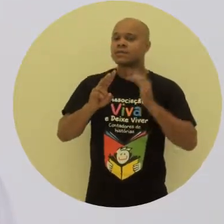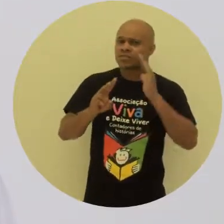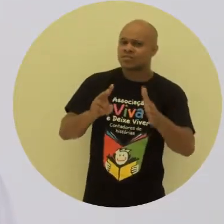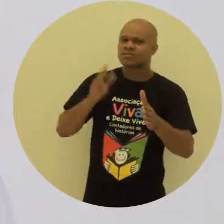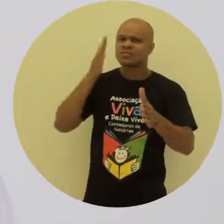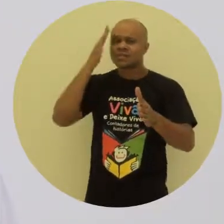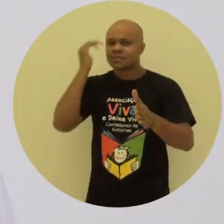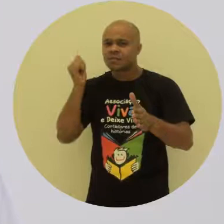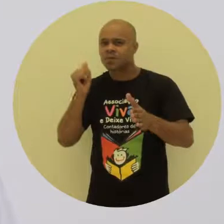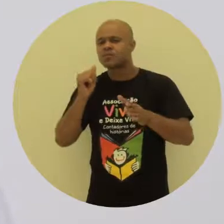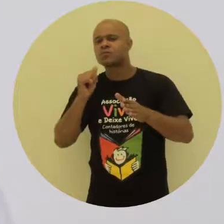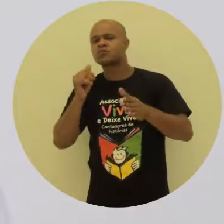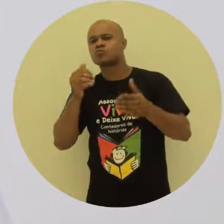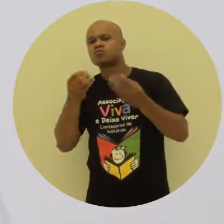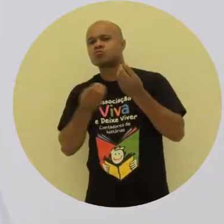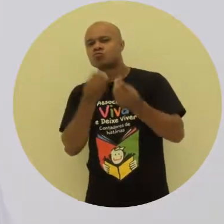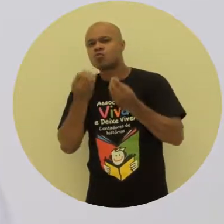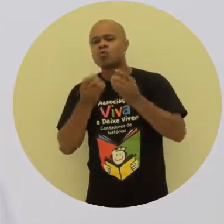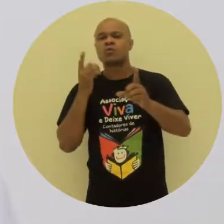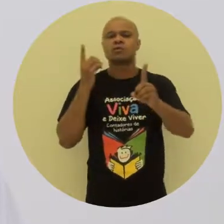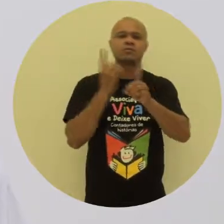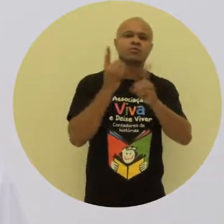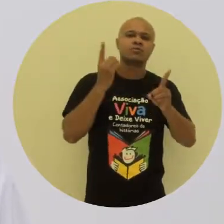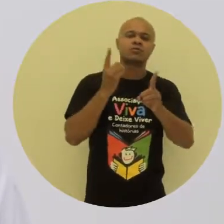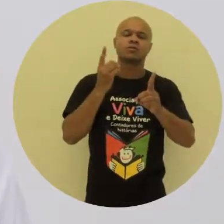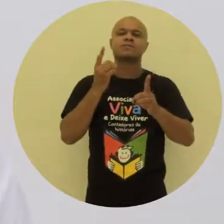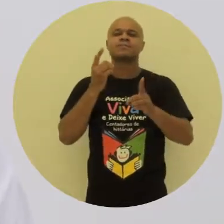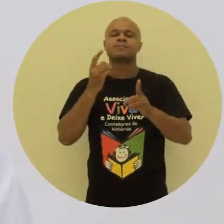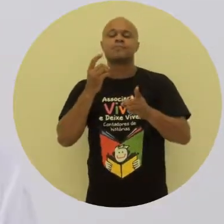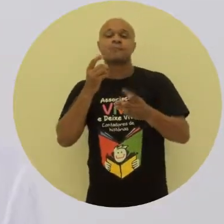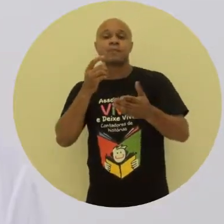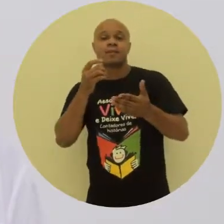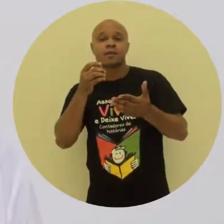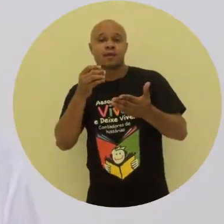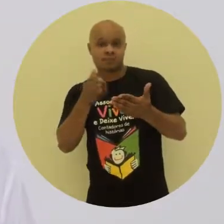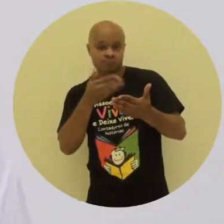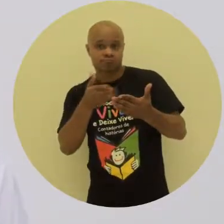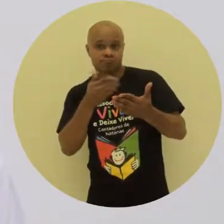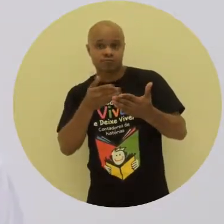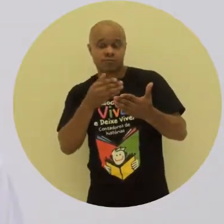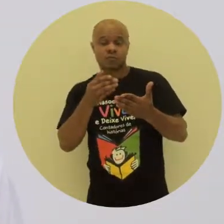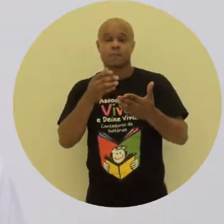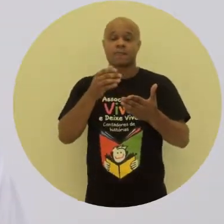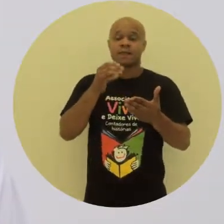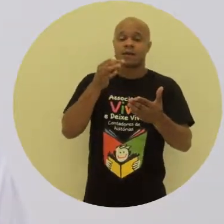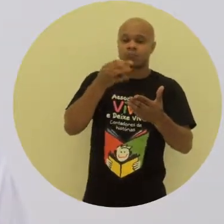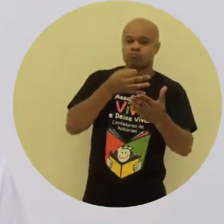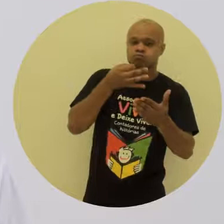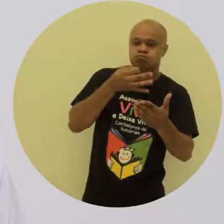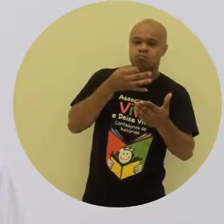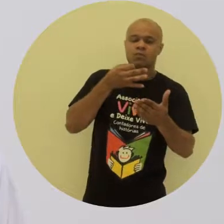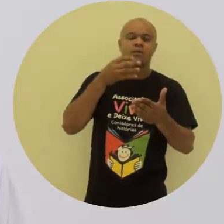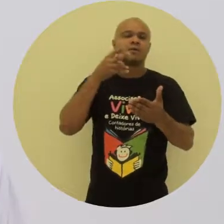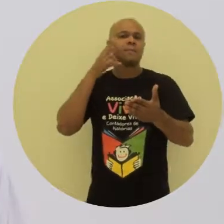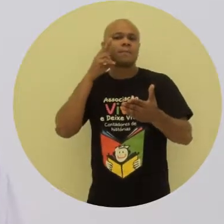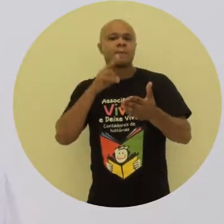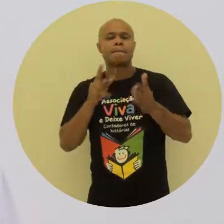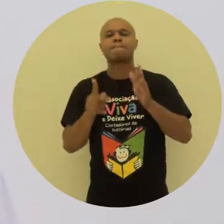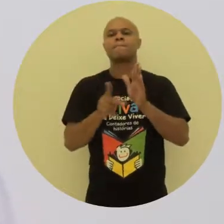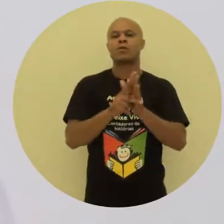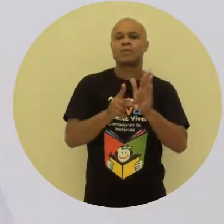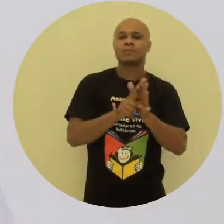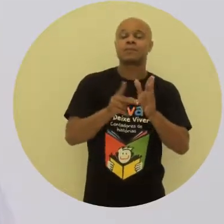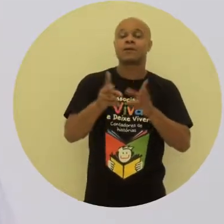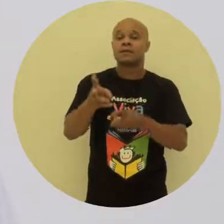sabemos. Mas ali nós vamos encontrar um monte de informação e principalmente no capítulo acolhimento, a gente